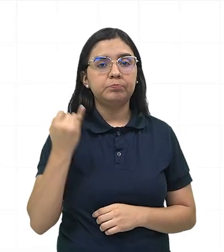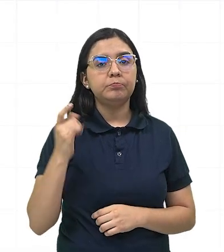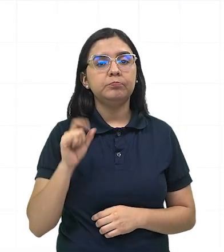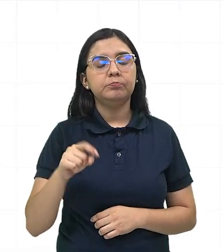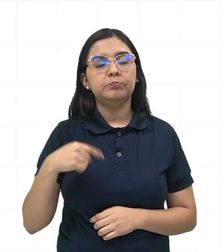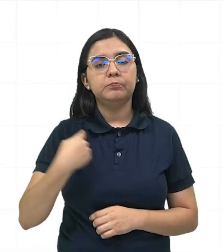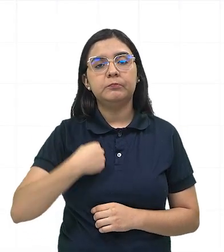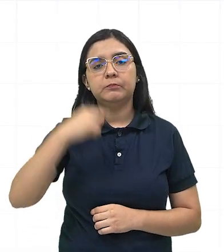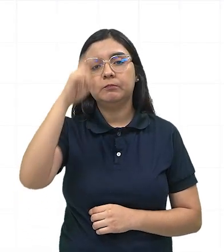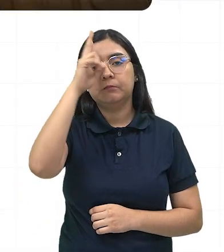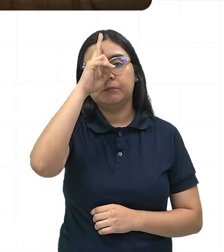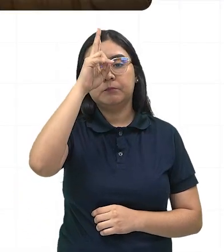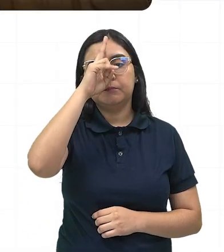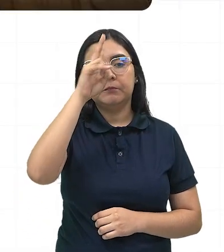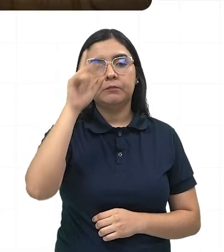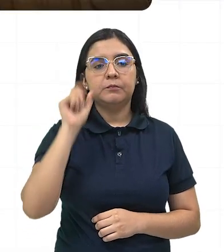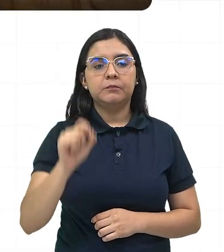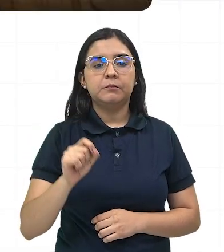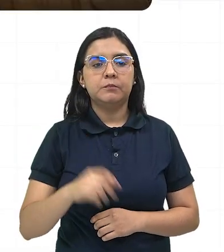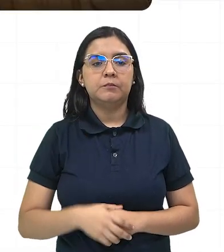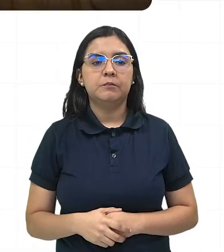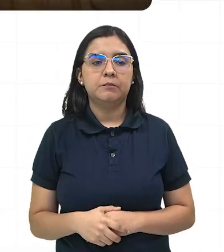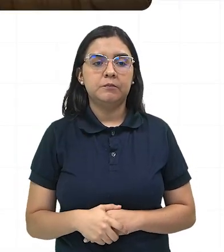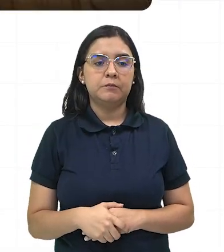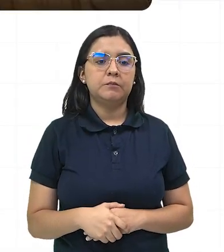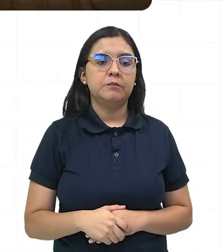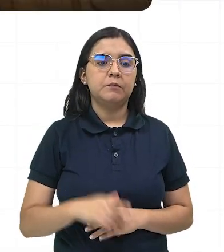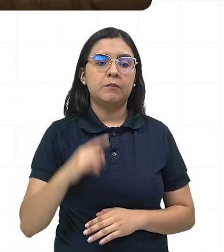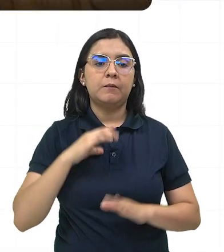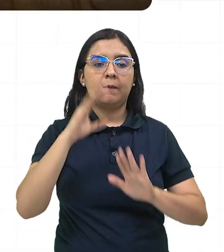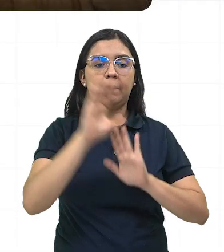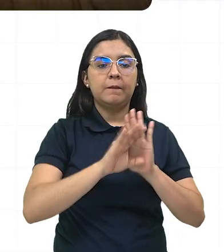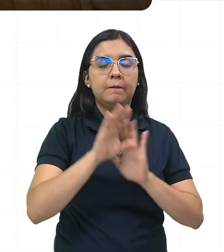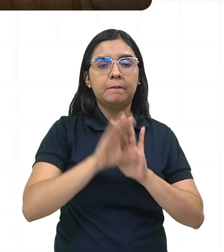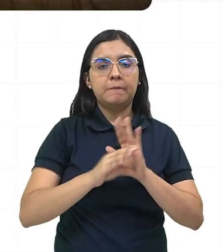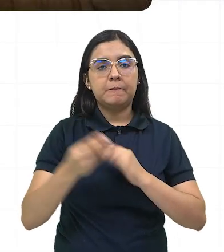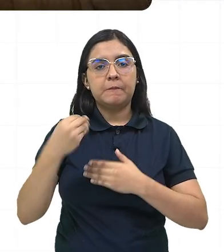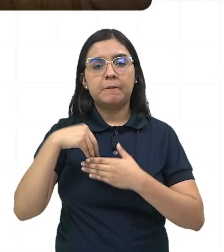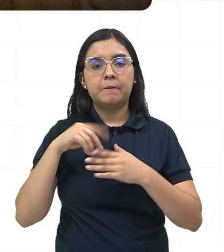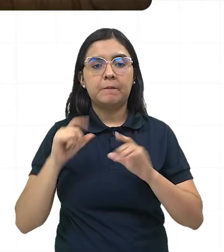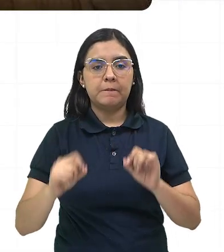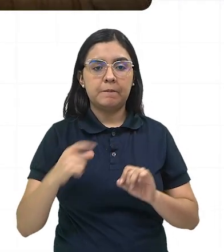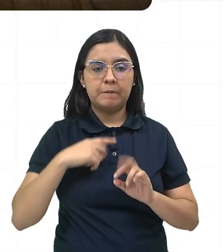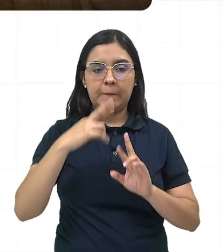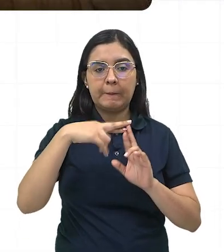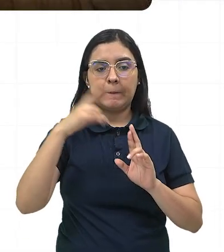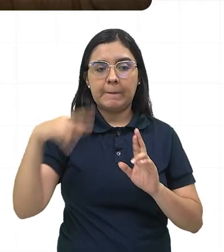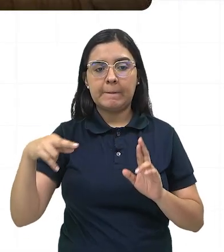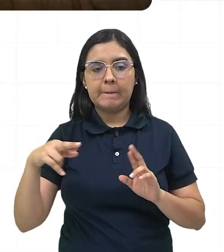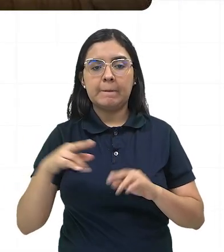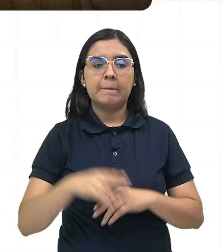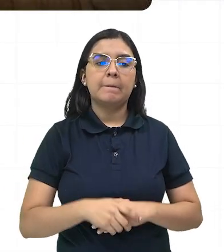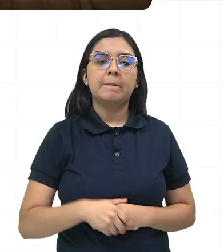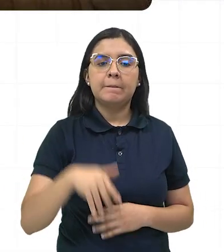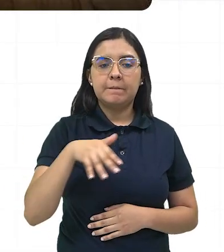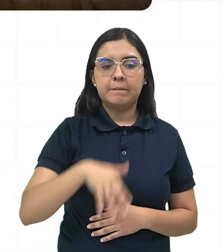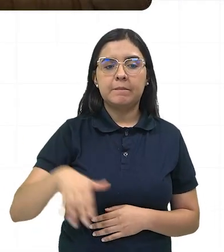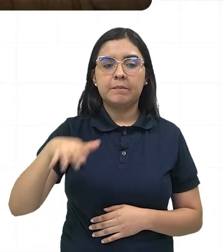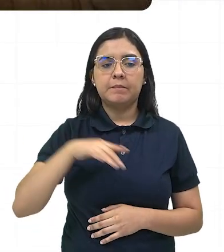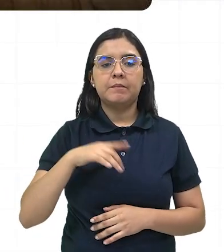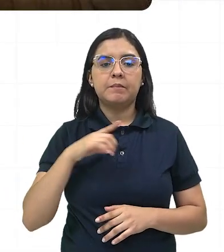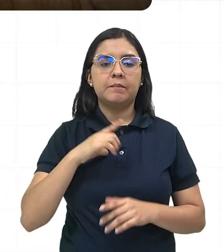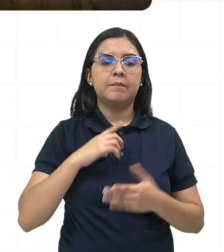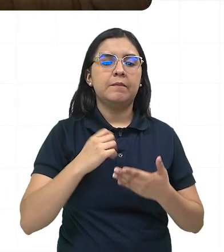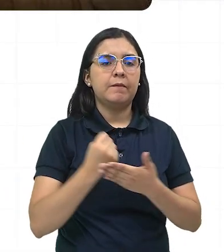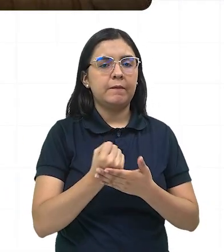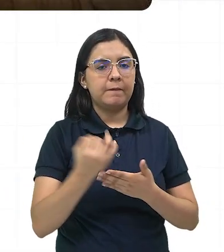nós relembrarmos também que alguns conceitos dentro da dimensão do fenômeno religioso, né? Dentro da dimensão religiosa